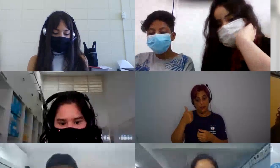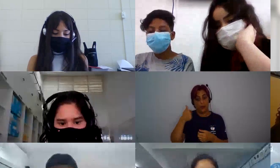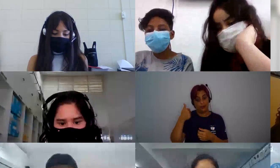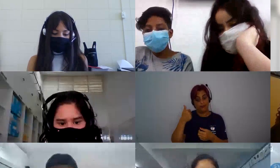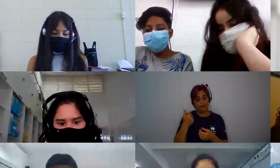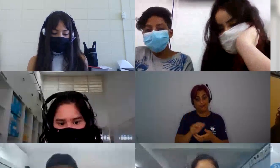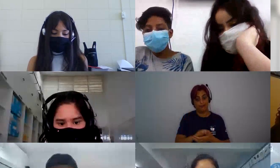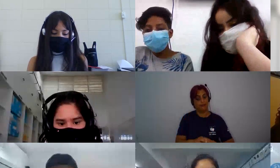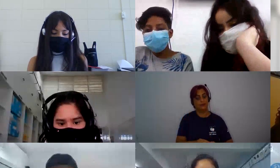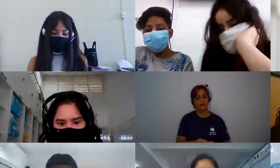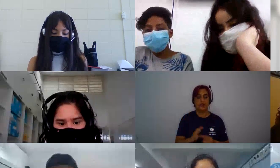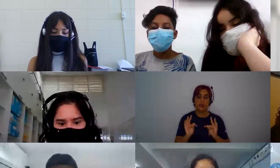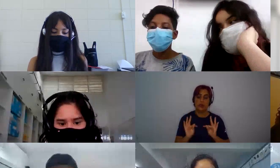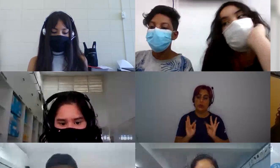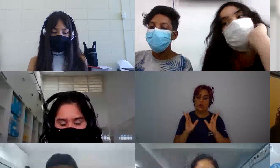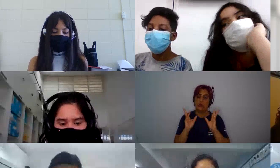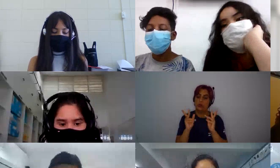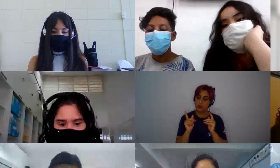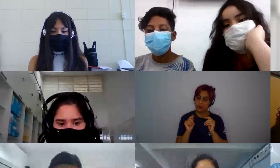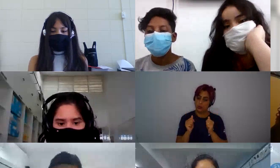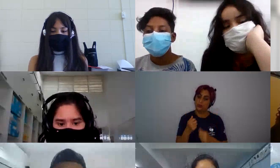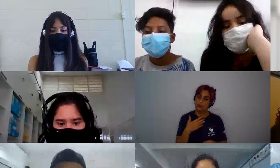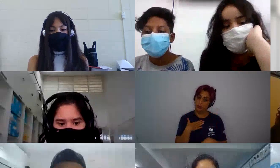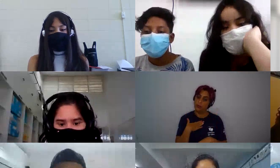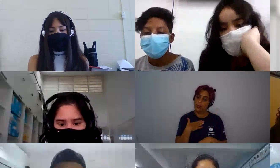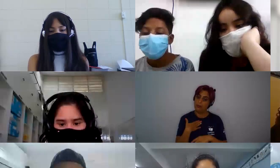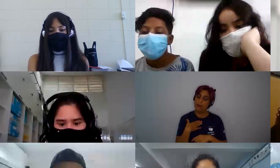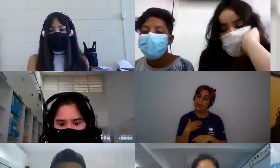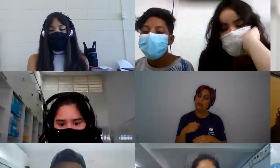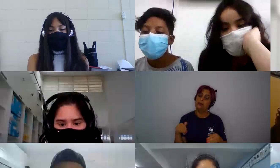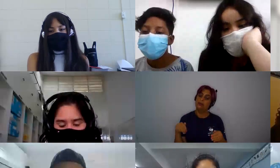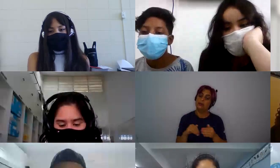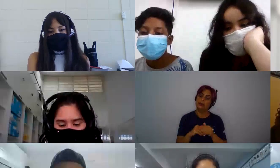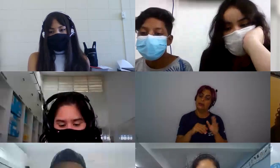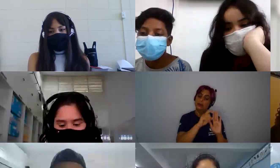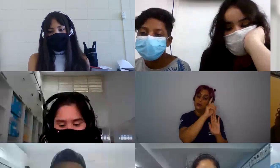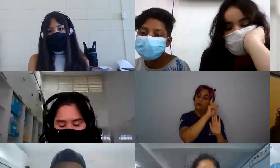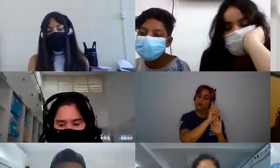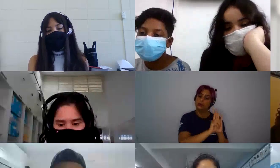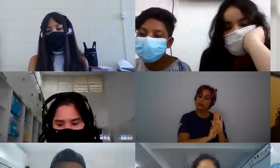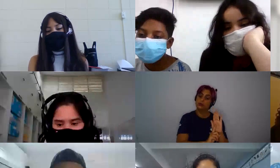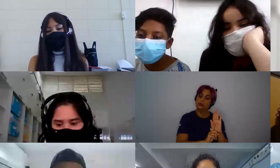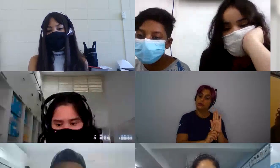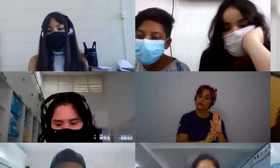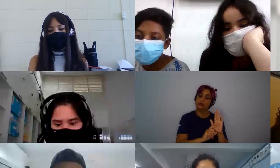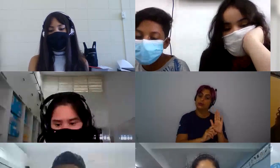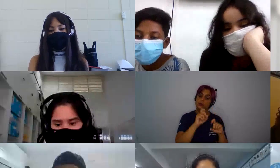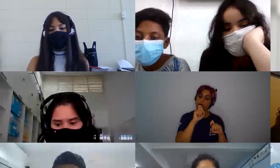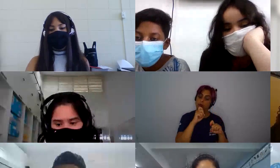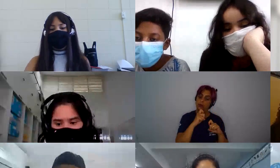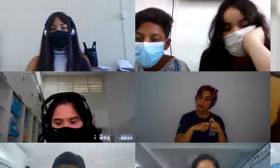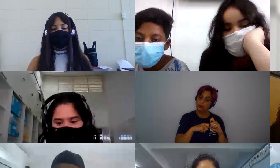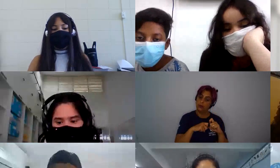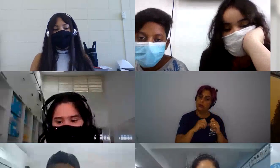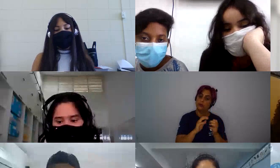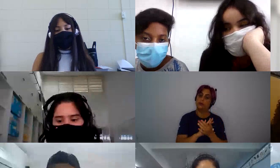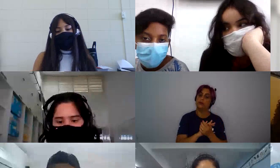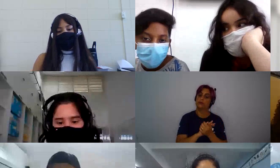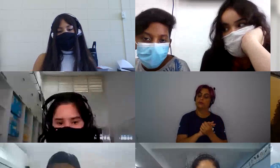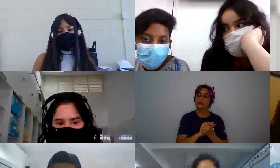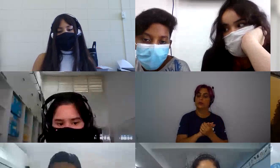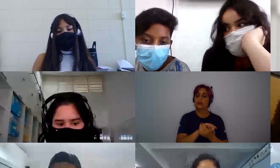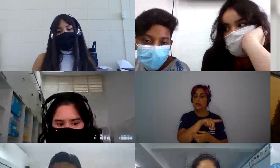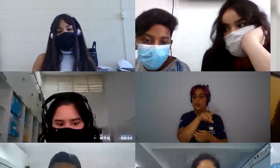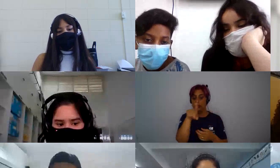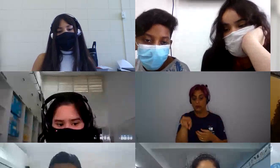Né? Tudo isso, para mim, está dentro dessa coisa do direito sexual, do direito reprodutivo, e que